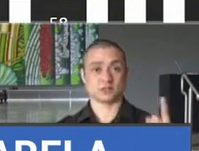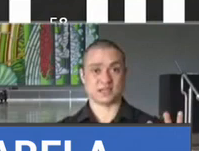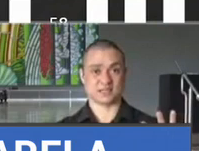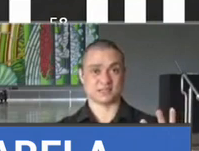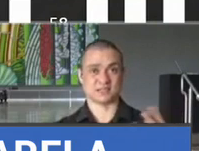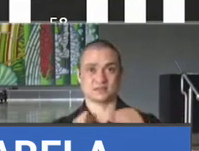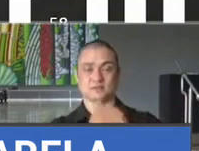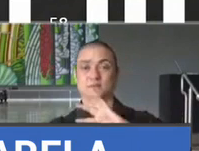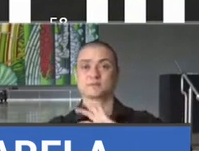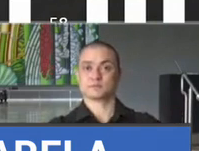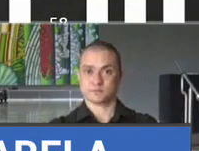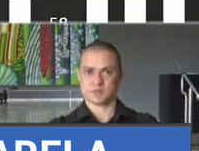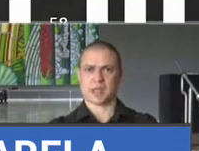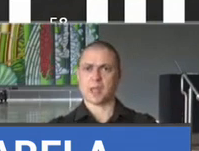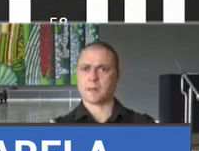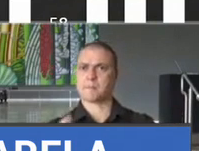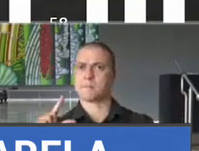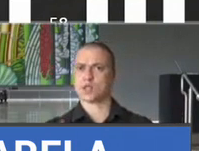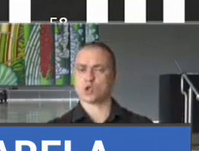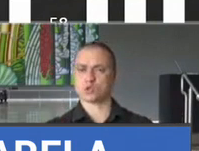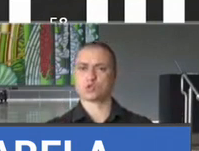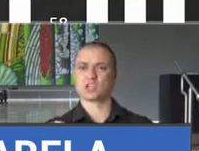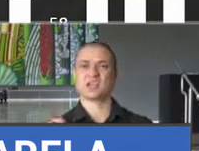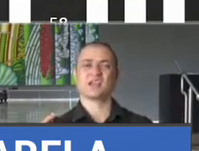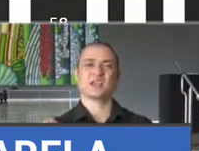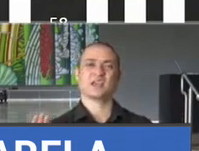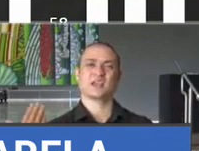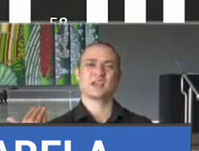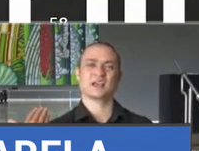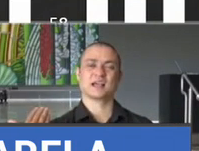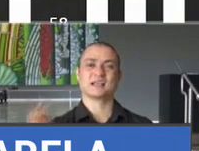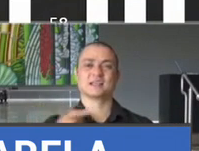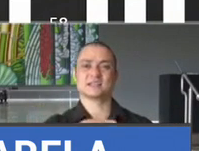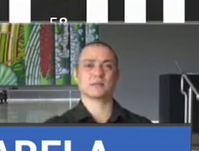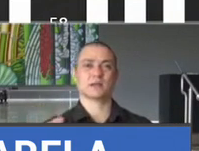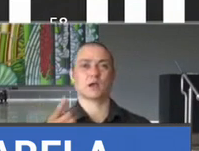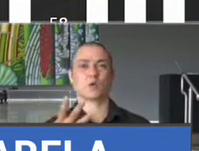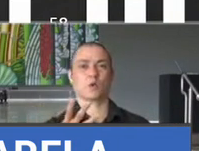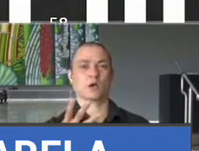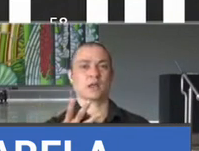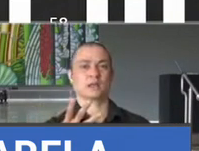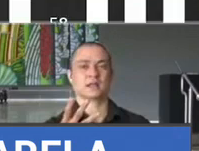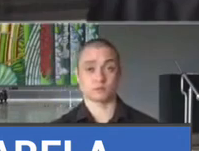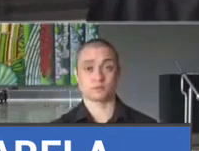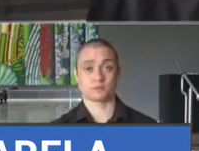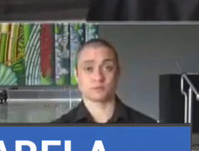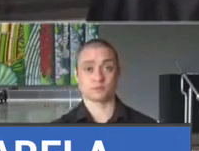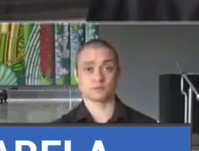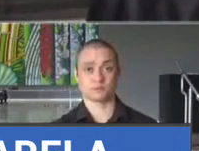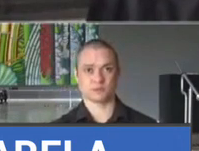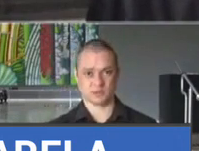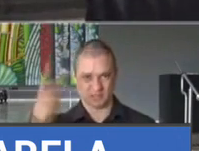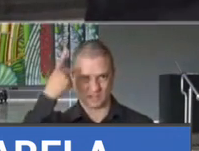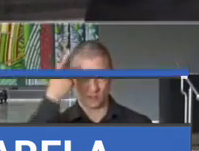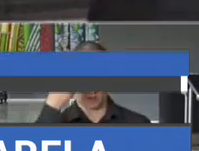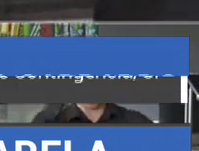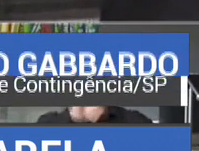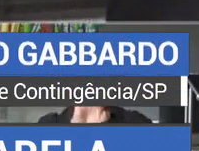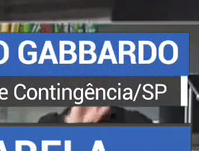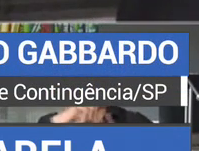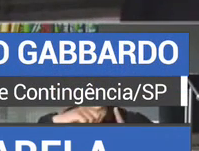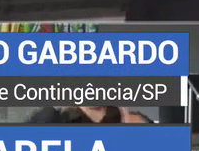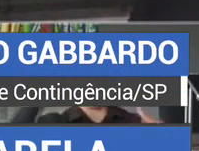Estadual de Saúde houve um aumento de 10 porcento nos casos de coronavírus na última semana o estado não